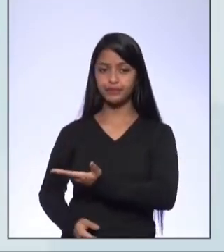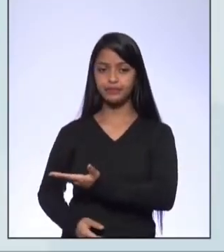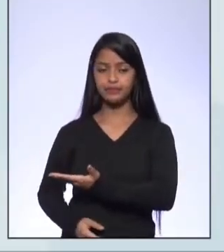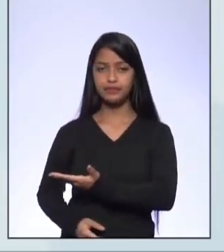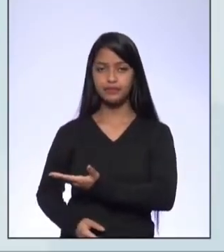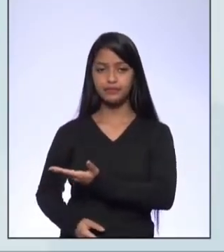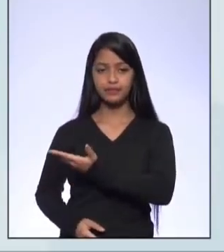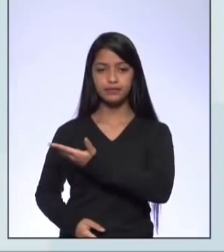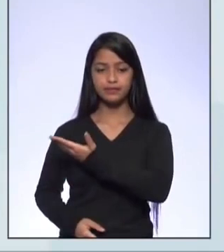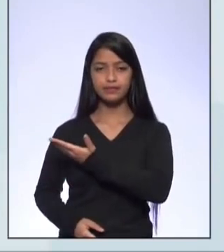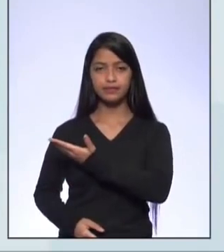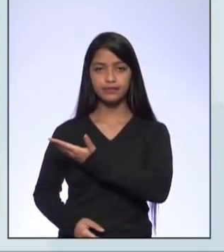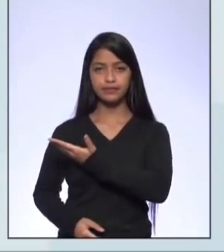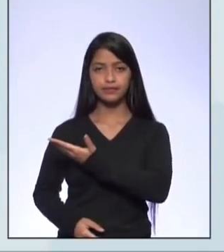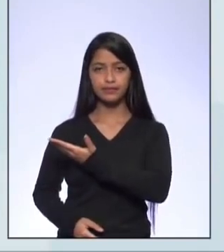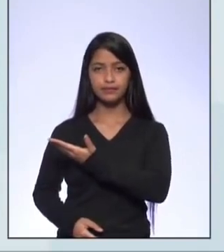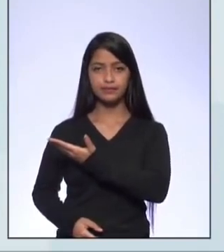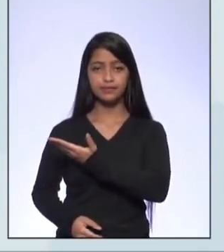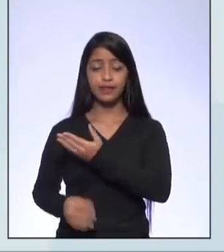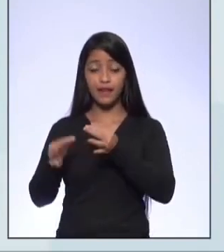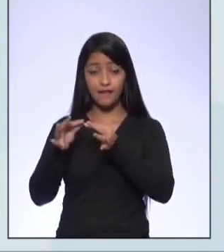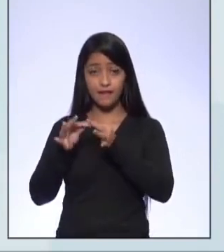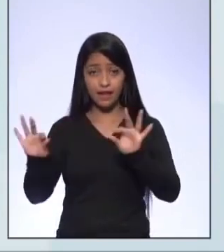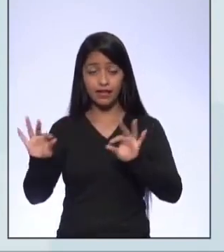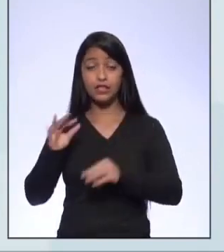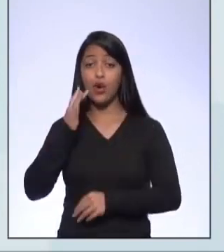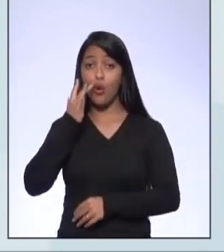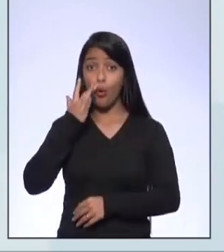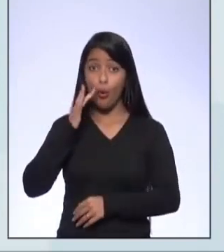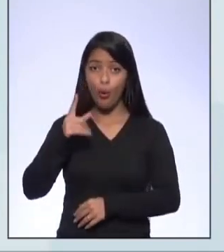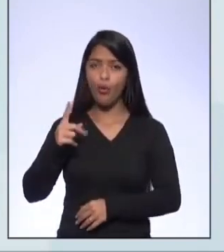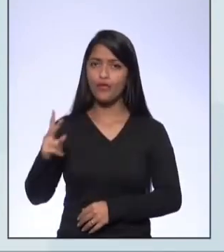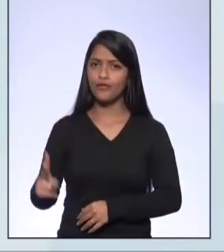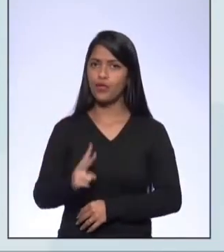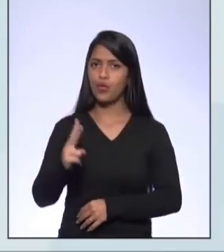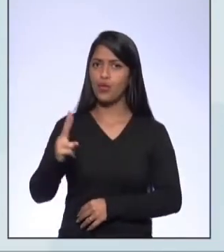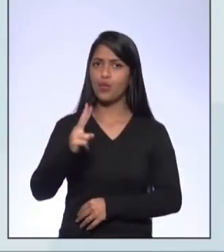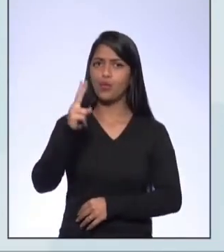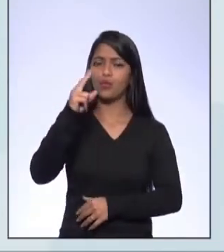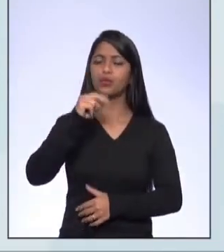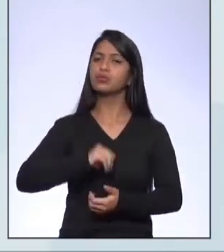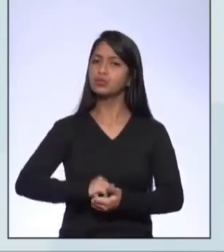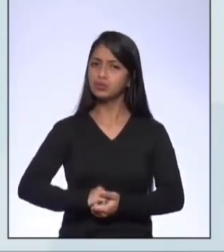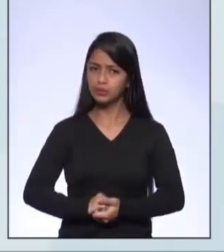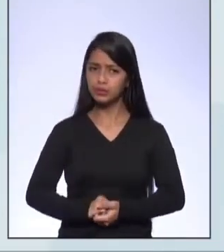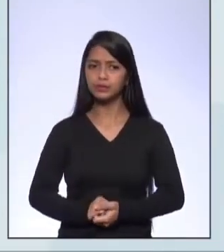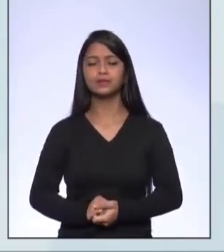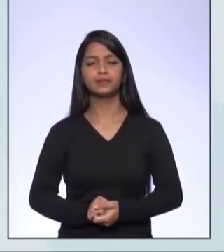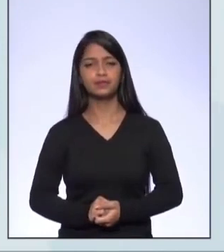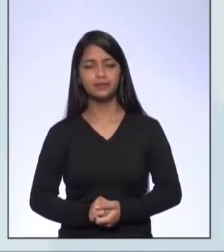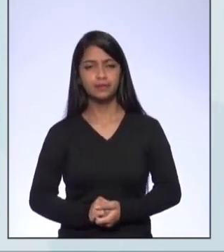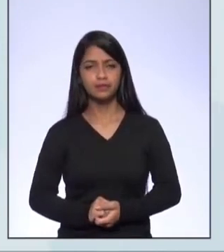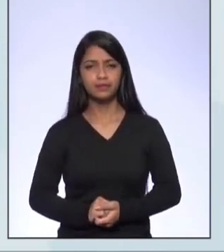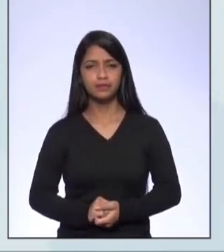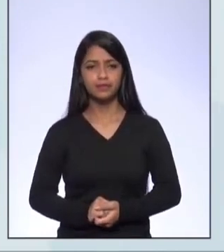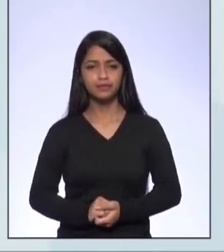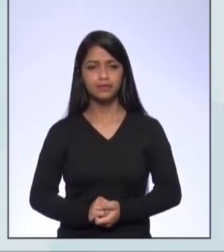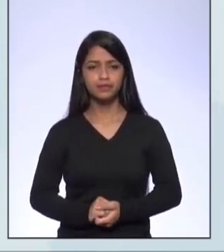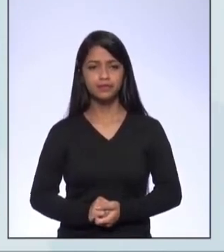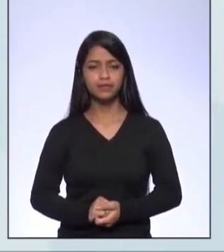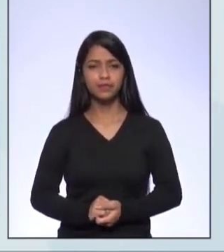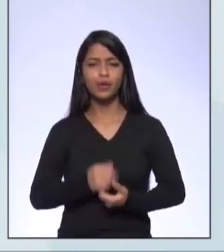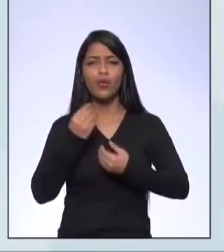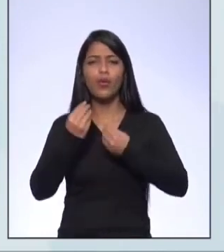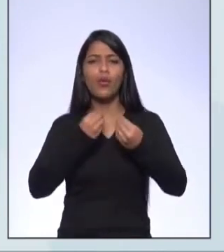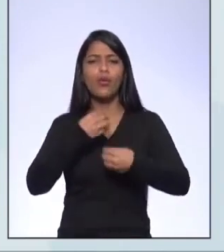O que quer dizer, professora Antônia? Que o ouro é valiosíssimo, né? É valioso. Então, até coloquei para vocês a pronúncia